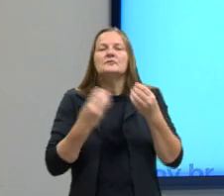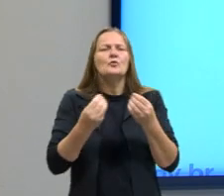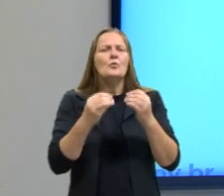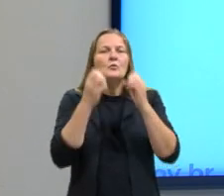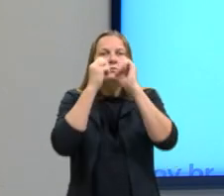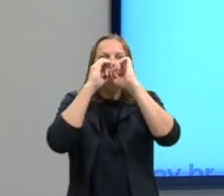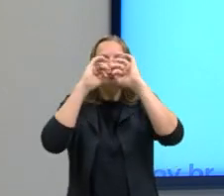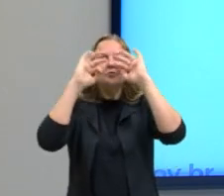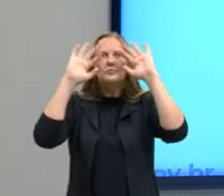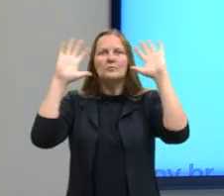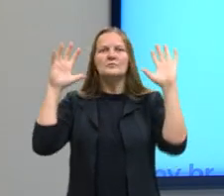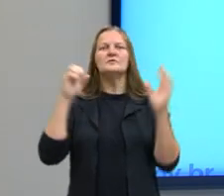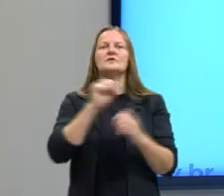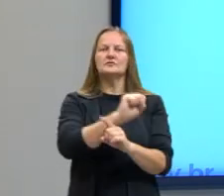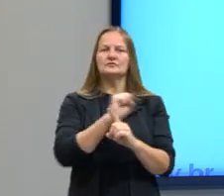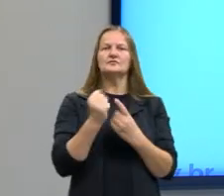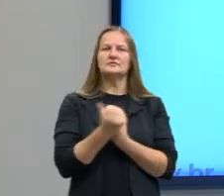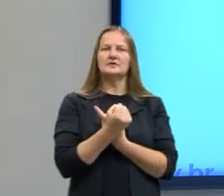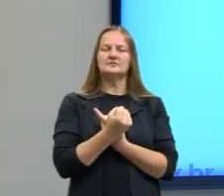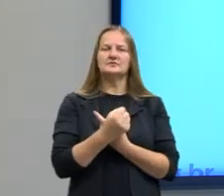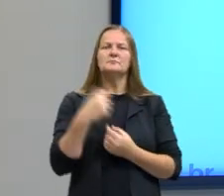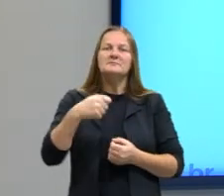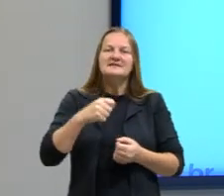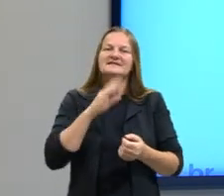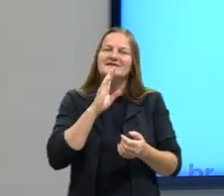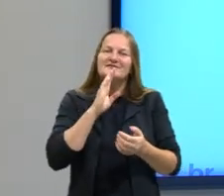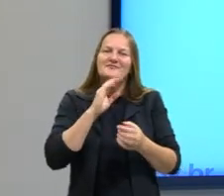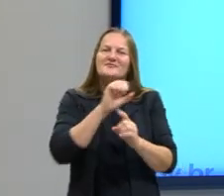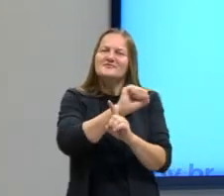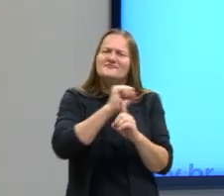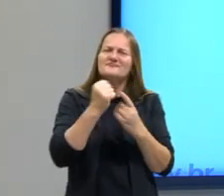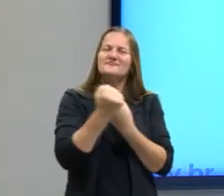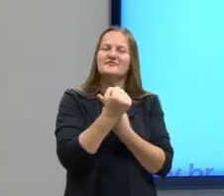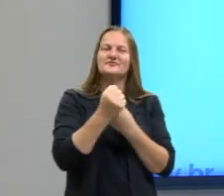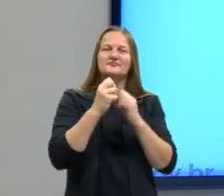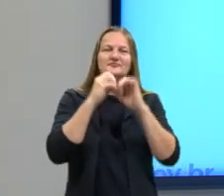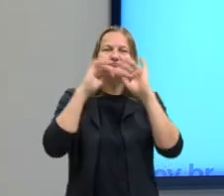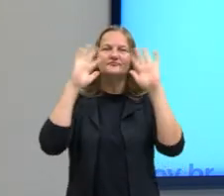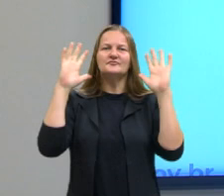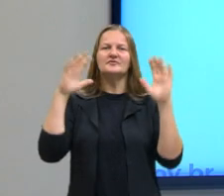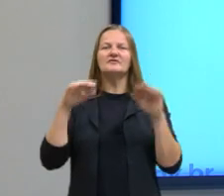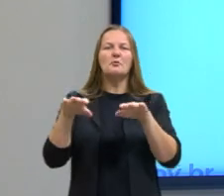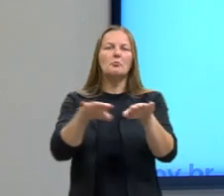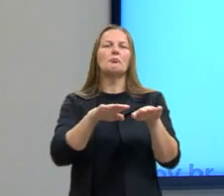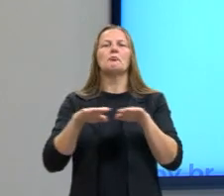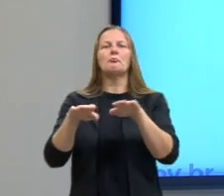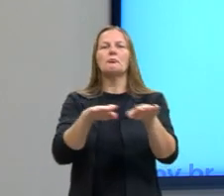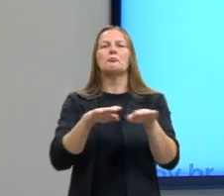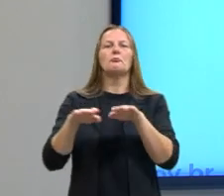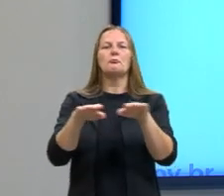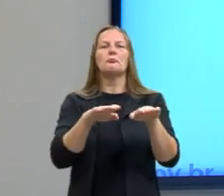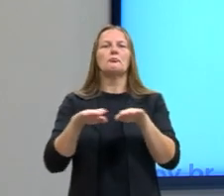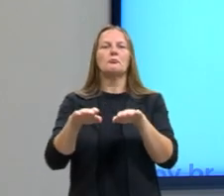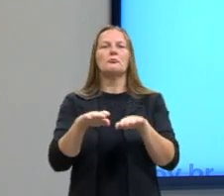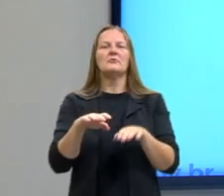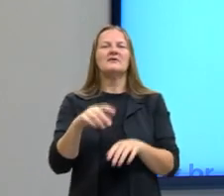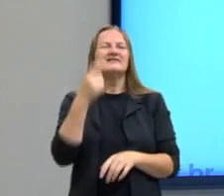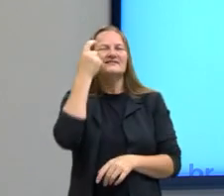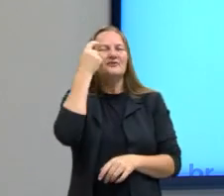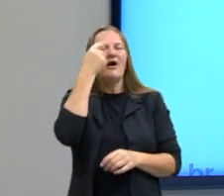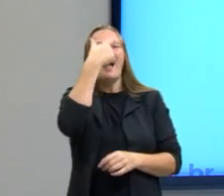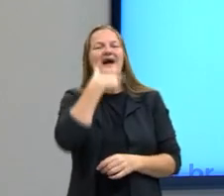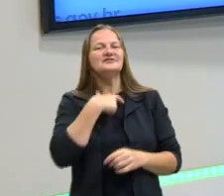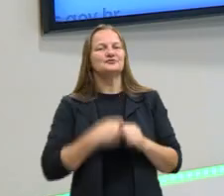sociedade ele propõe que nós precisamos entender a sociedade para isso sair do senso comum não podemos e no